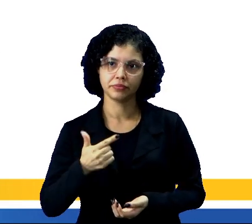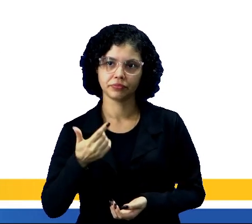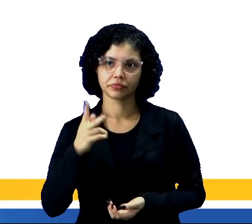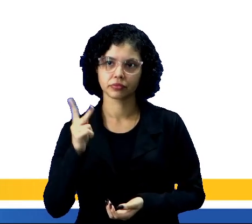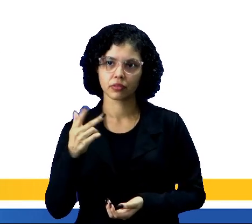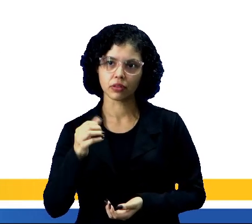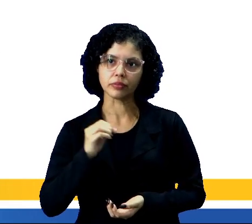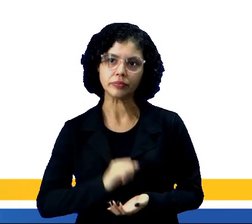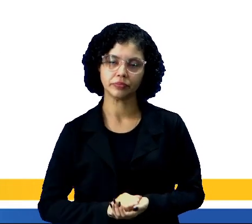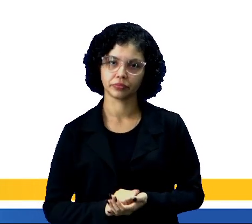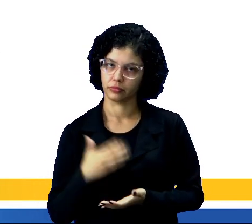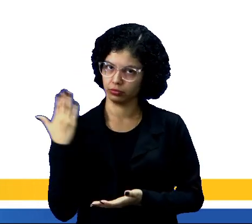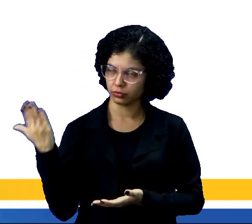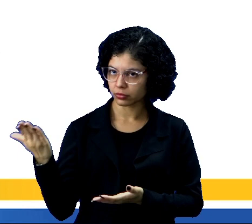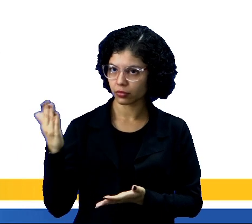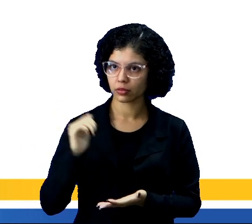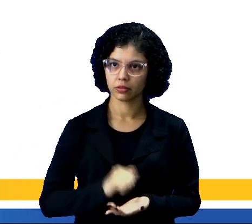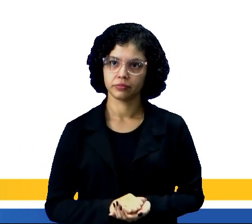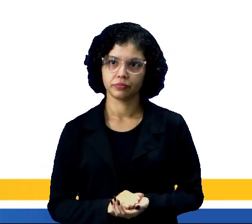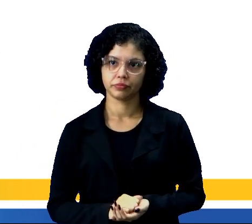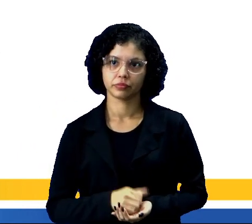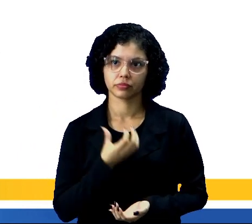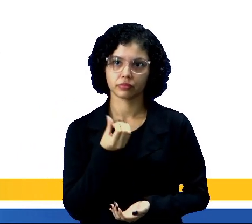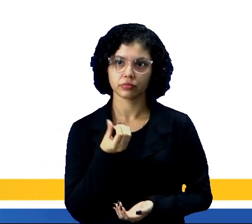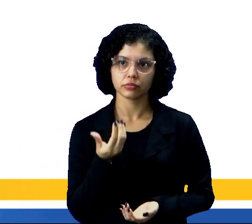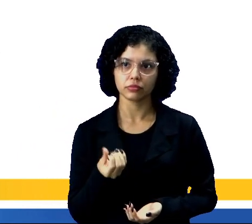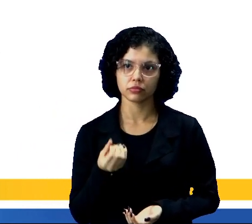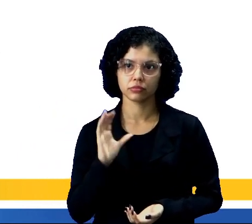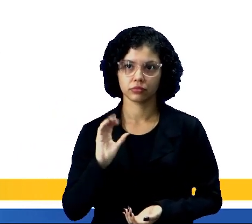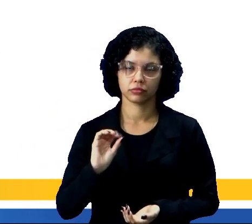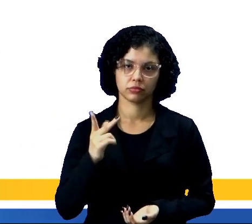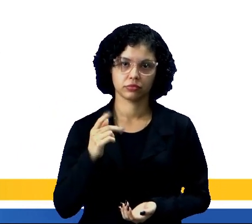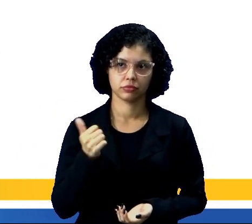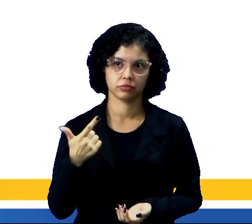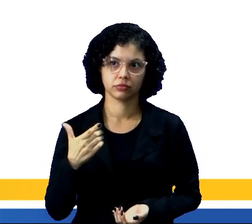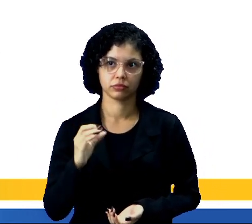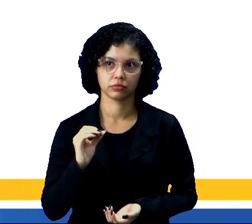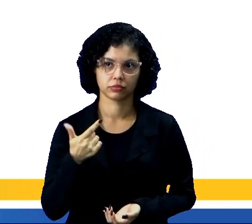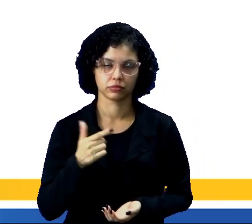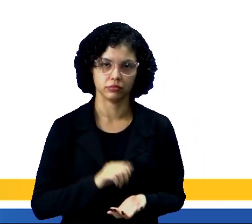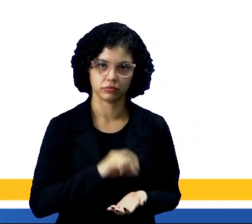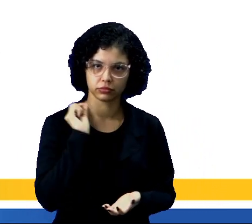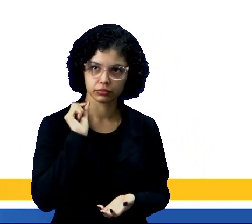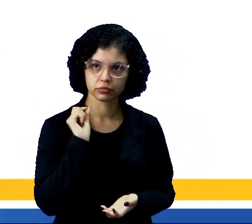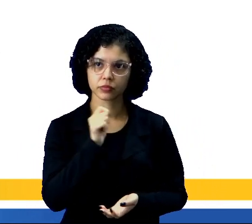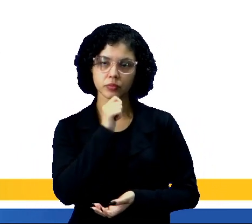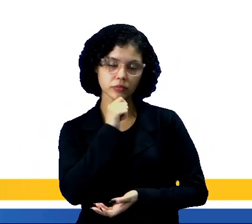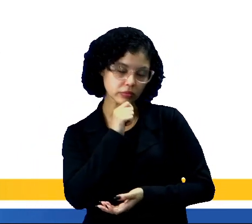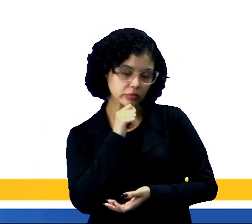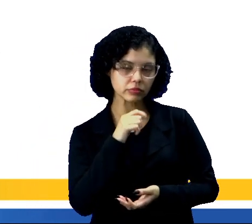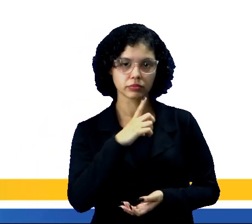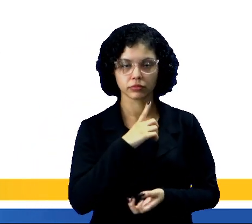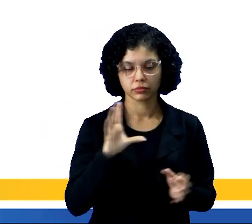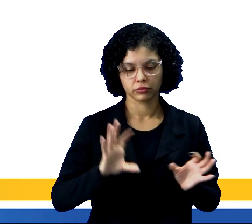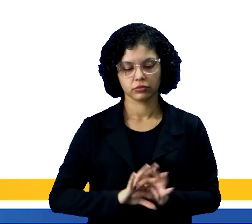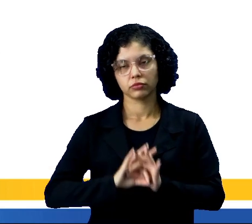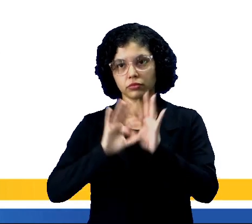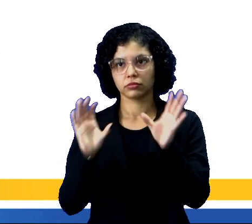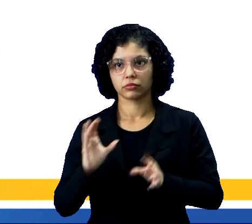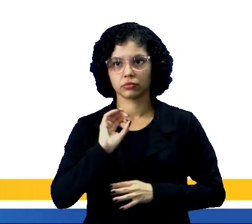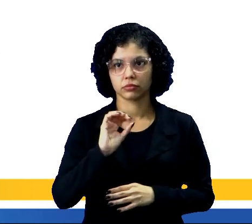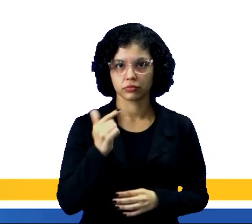C6H12O6. Então, essa molécula aí, C6H12O6, ela é a glicose. Além disso, ainda vai liberar